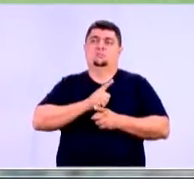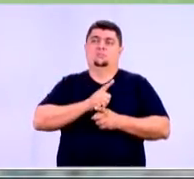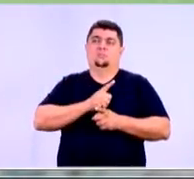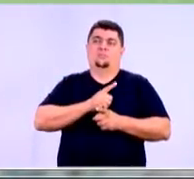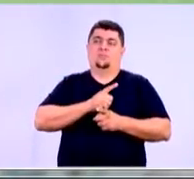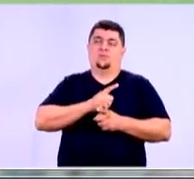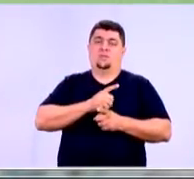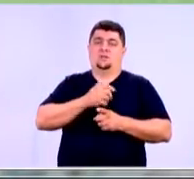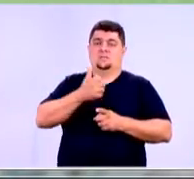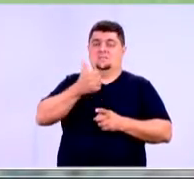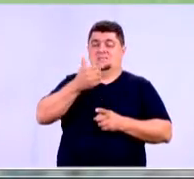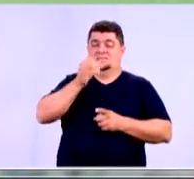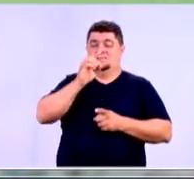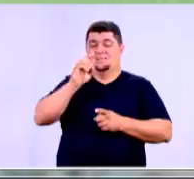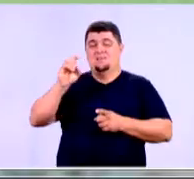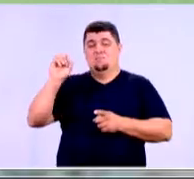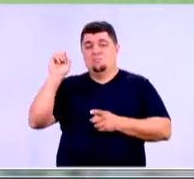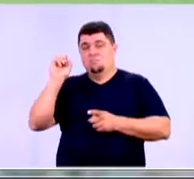100 mil